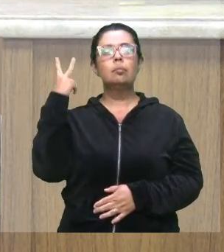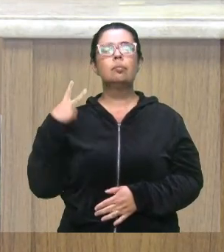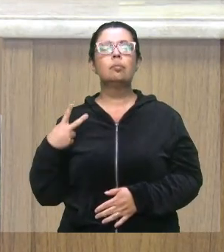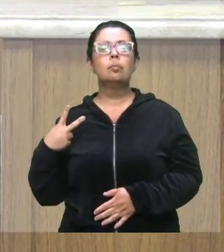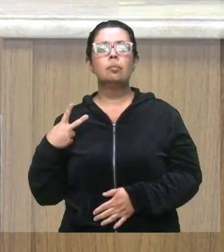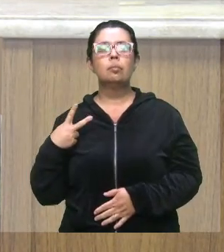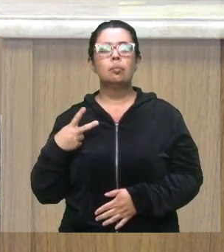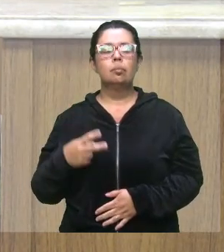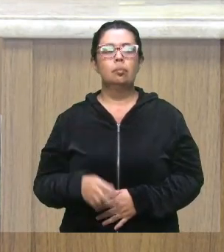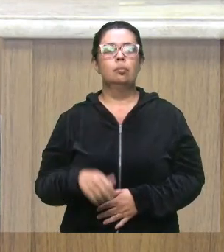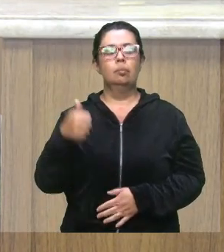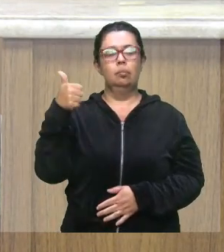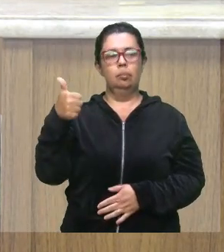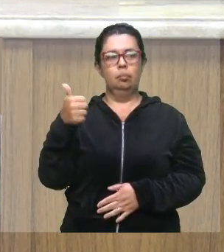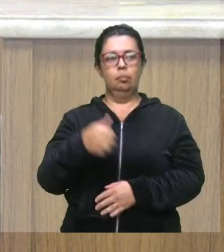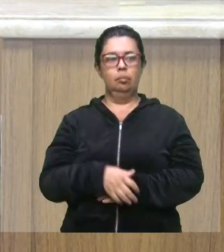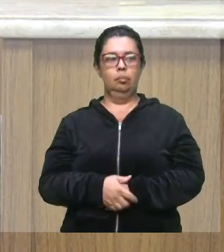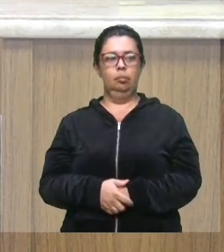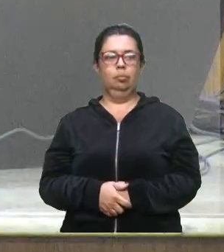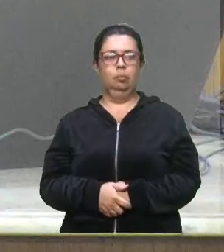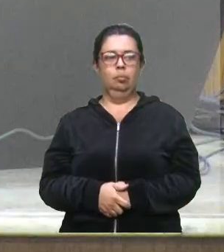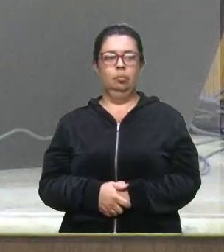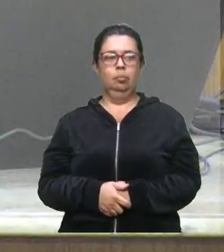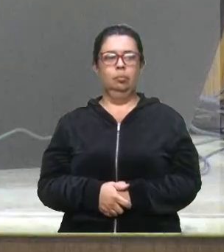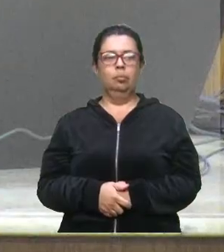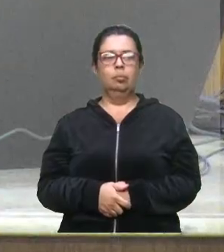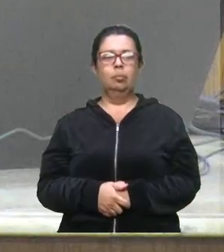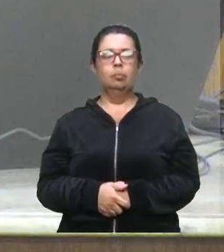Delmassa. Presente.